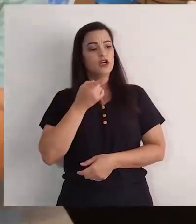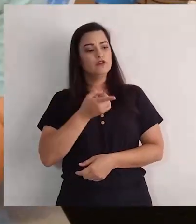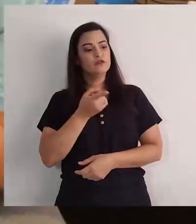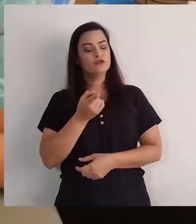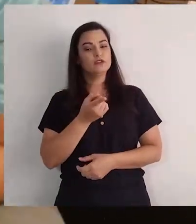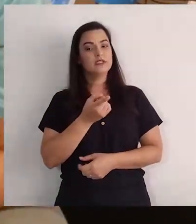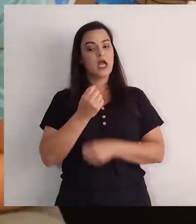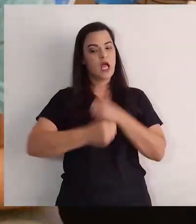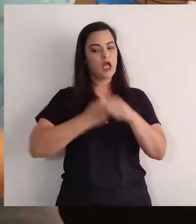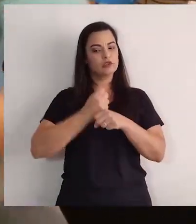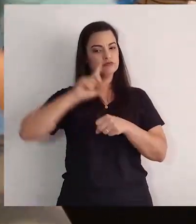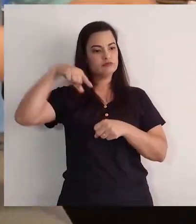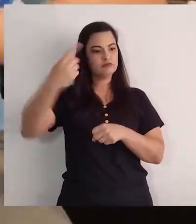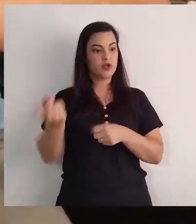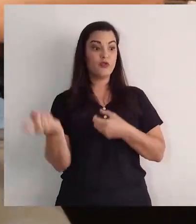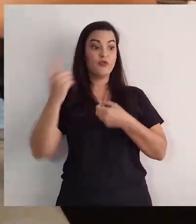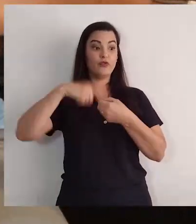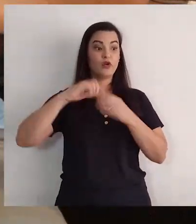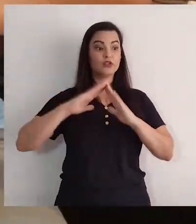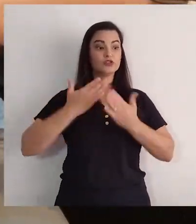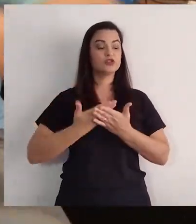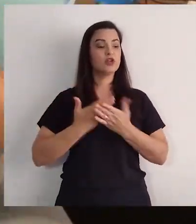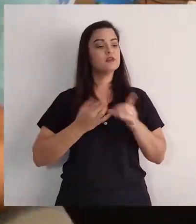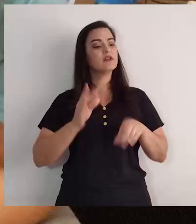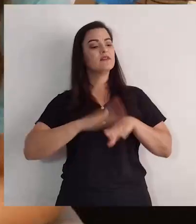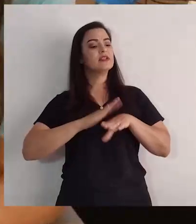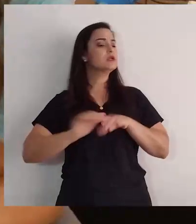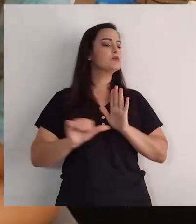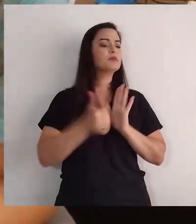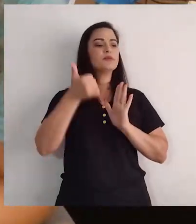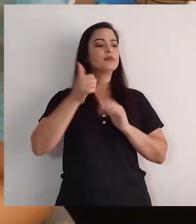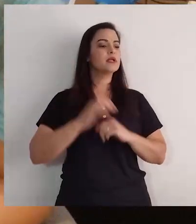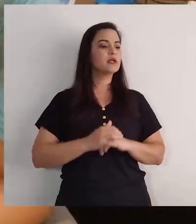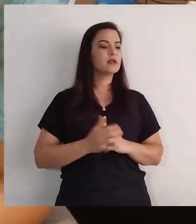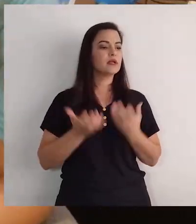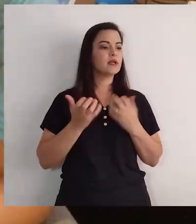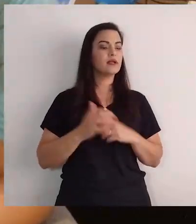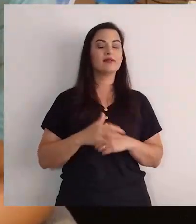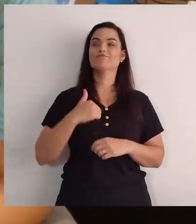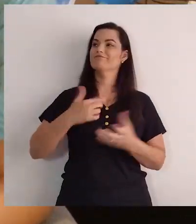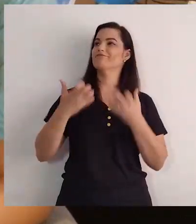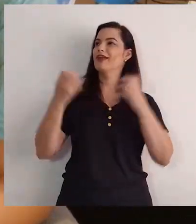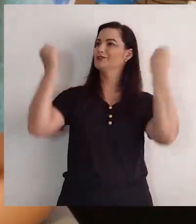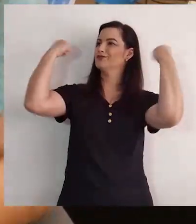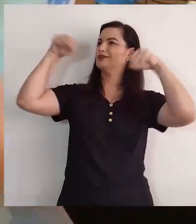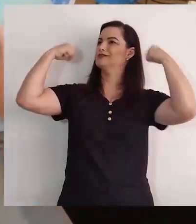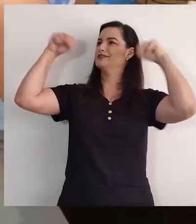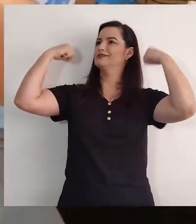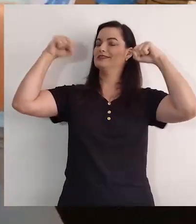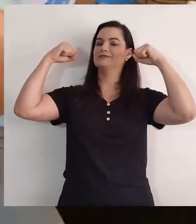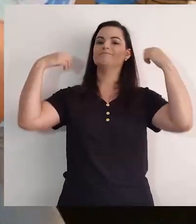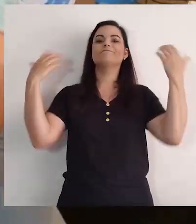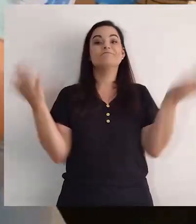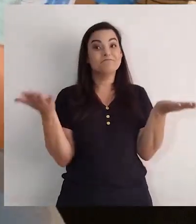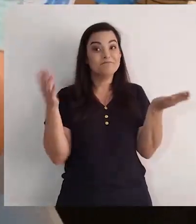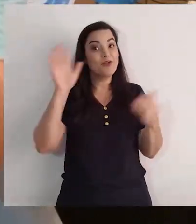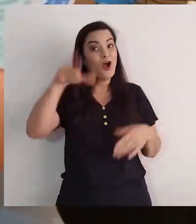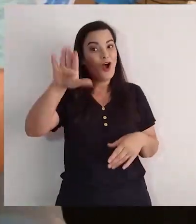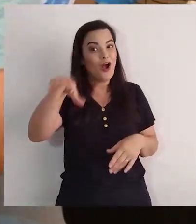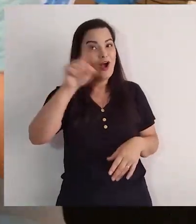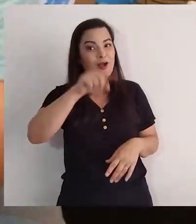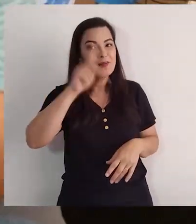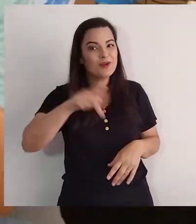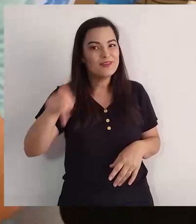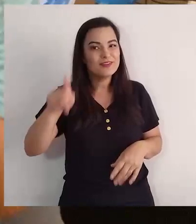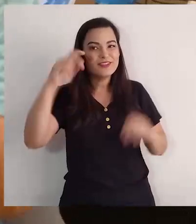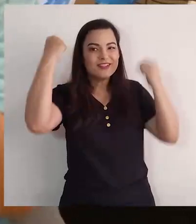você voltar o ano que vem, qual vai ser a coisa assim, que você vai querer fazer primeiro quando você chegar na escola? Fazer educação física. E professores de educação física,